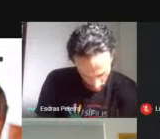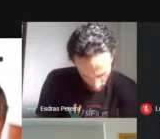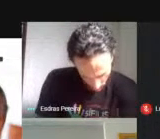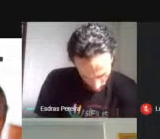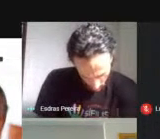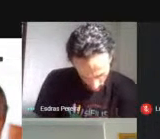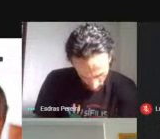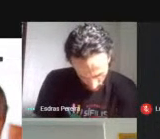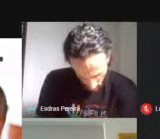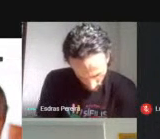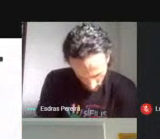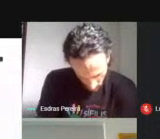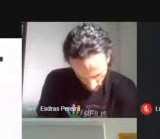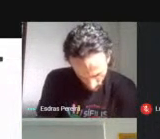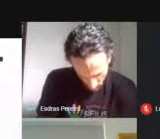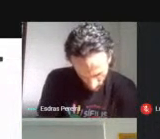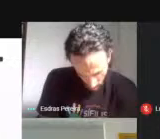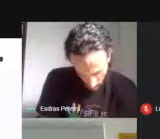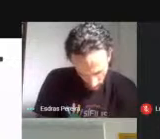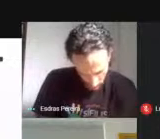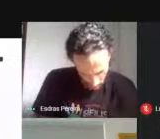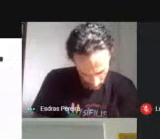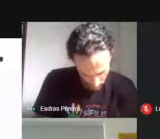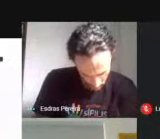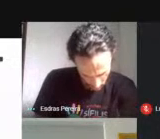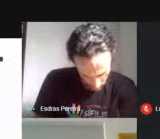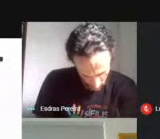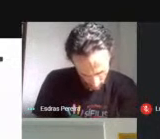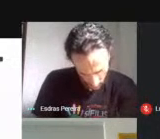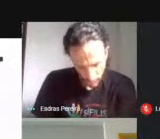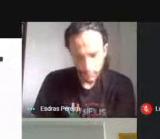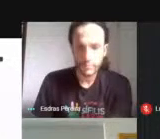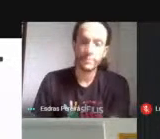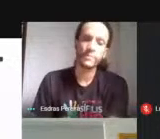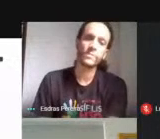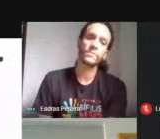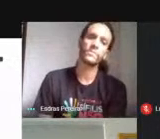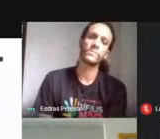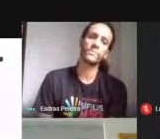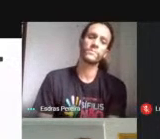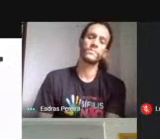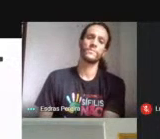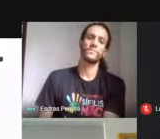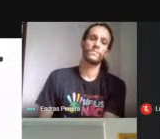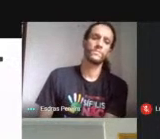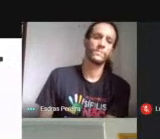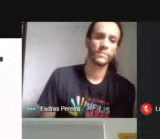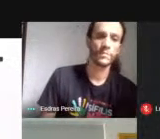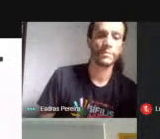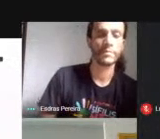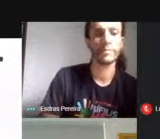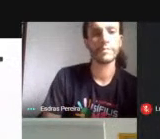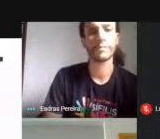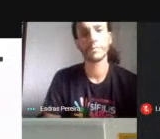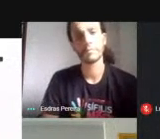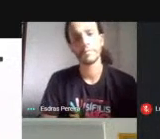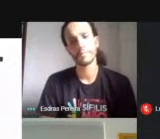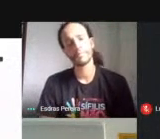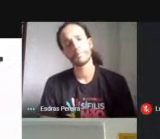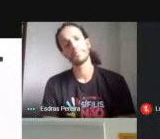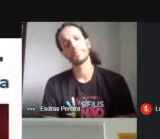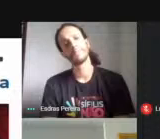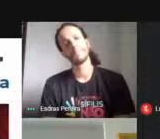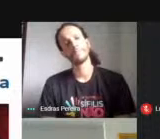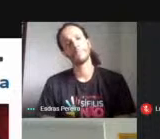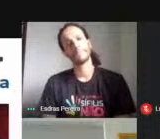esse olhar diferenciado para sífilis. Uma foto também bem típica de uma apresentação clínica da sífilis